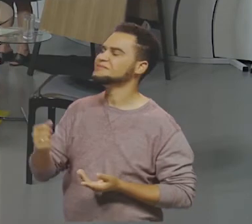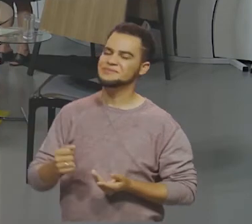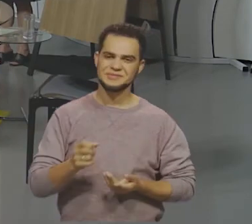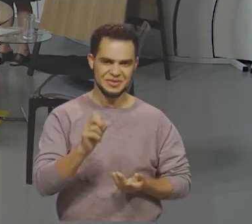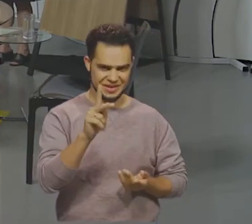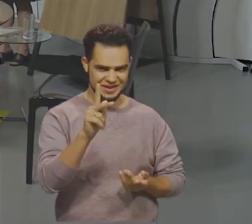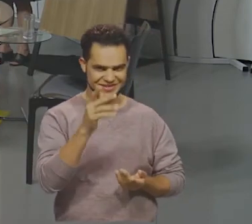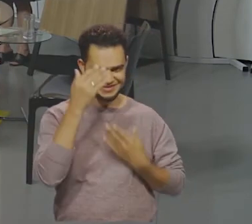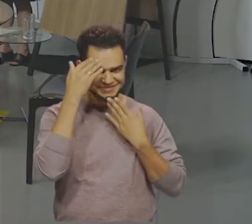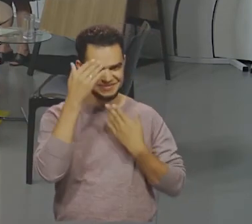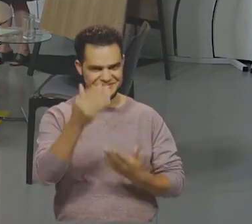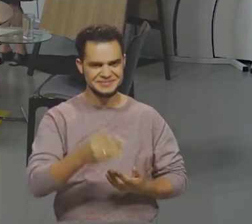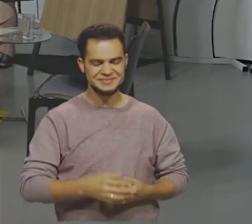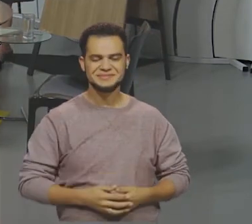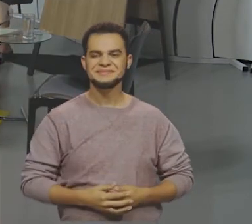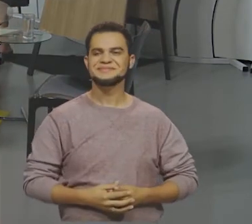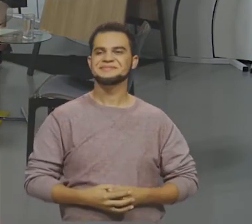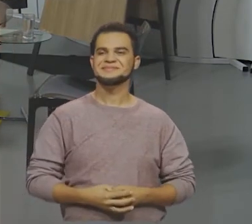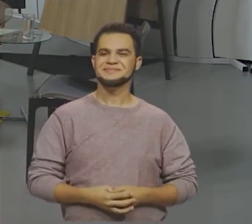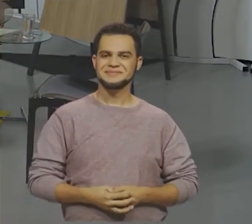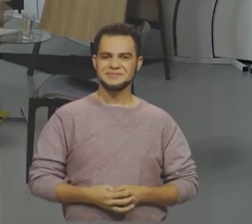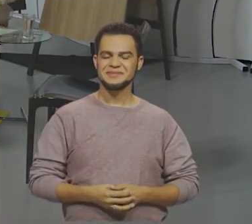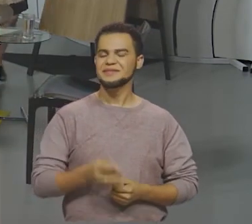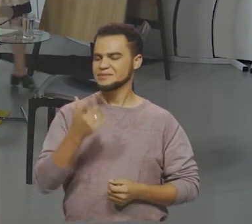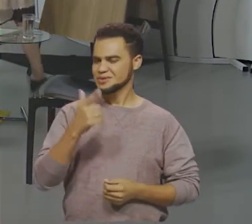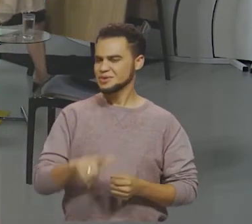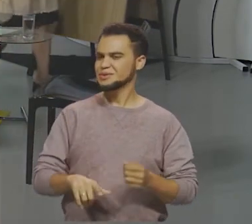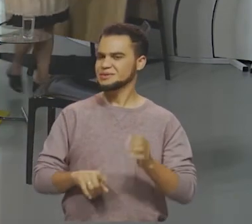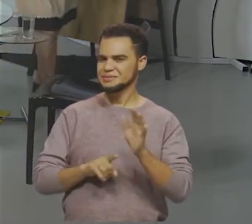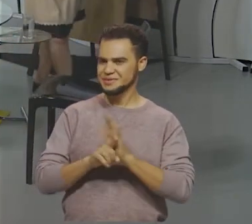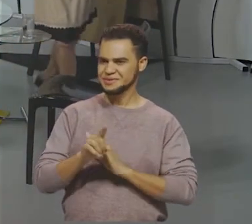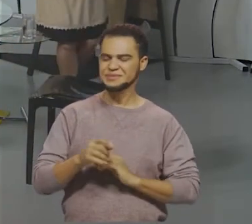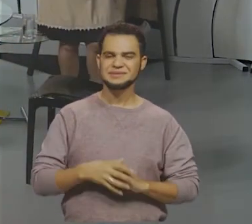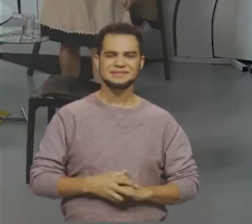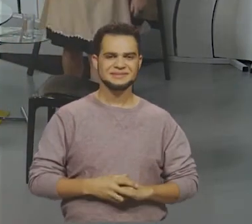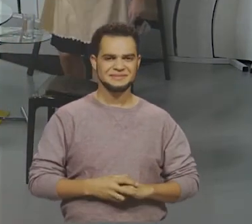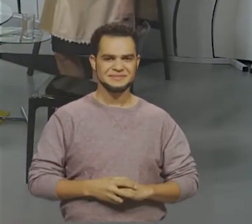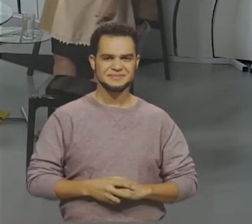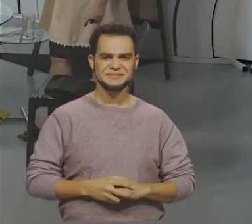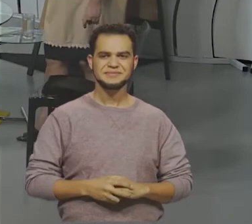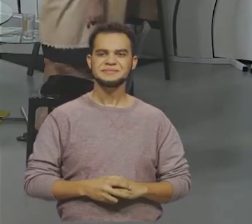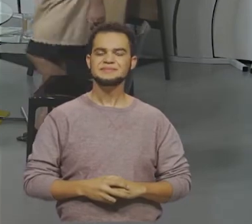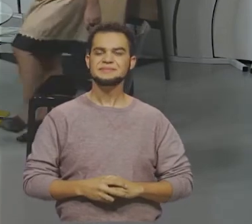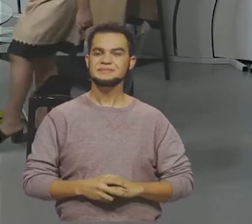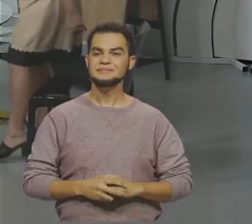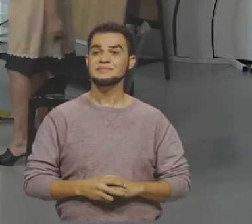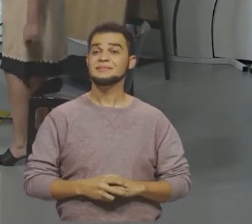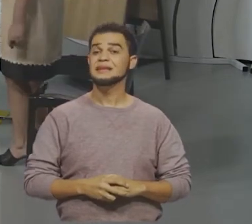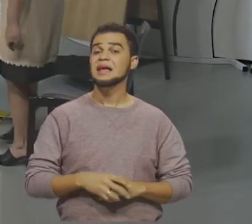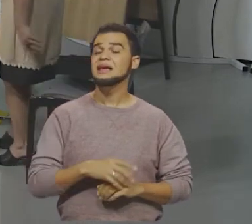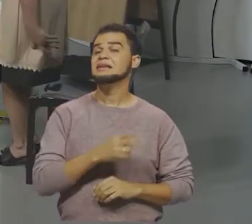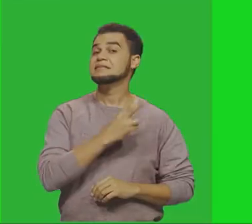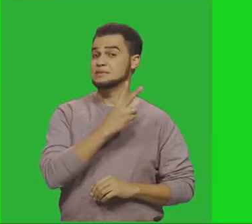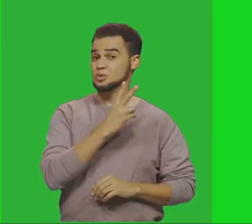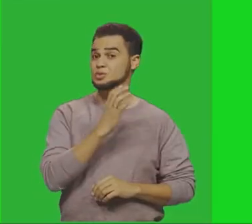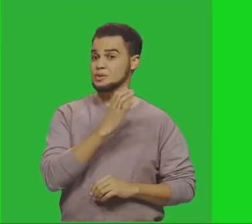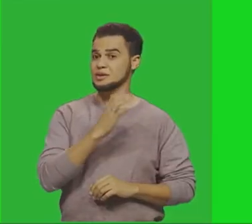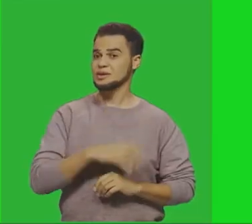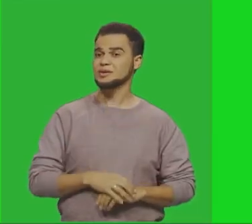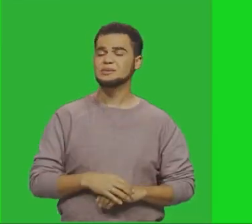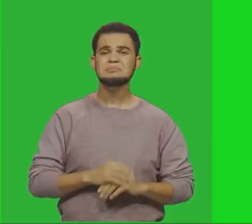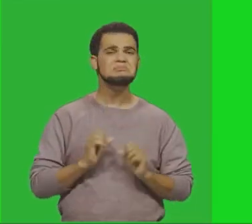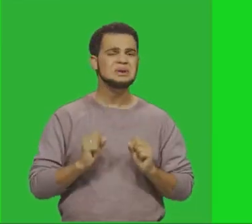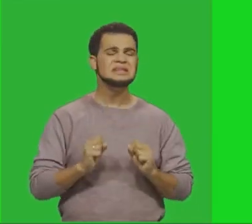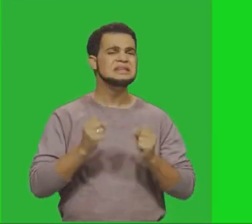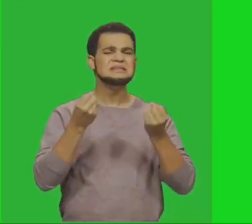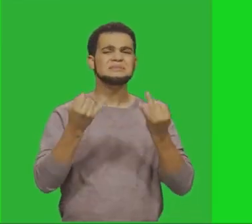Muito obrigada. Excelente, obrigada. Vamos para a próxima, rapidinho. Nossa próxima pergunta é uma pergunta de segundo ano. Poderia